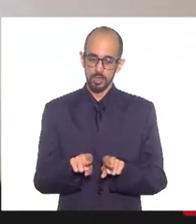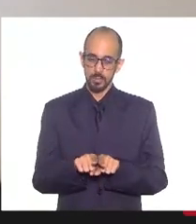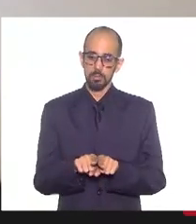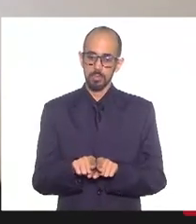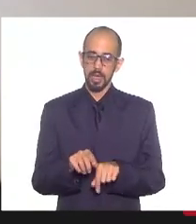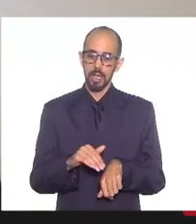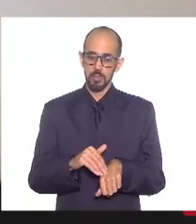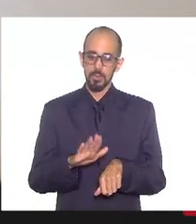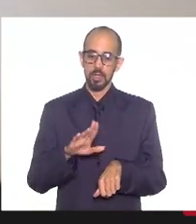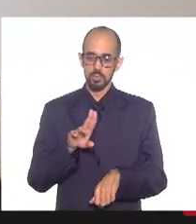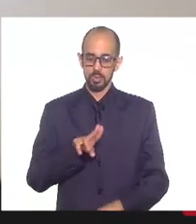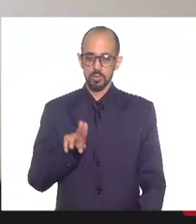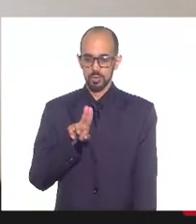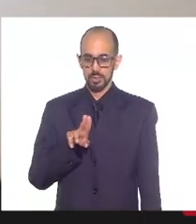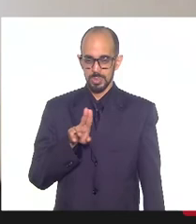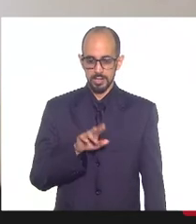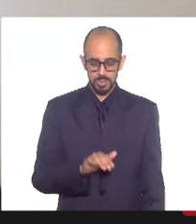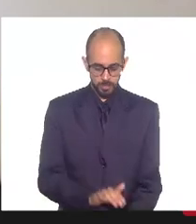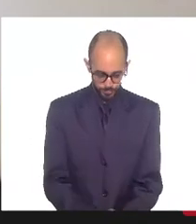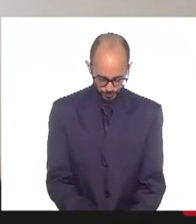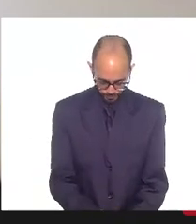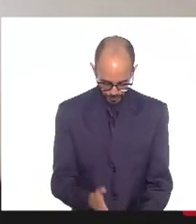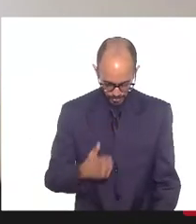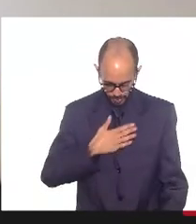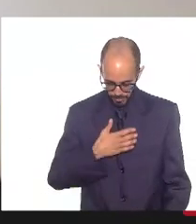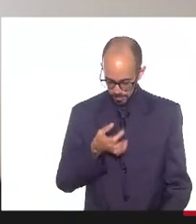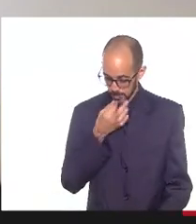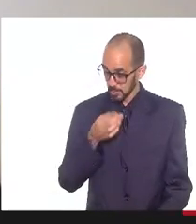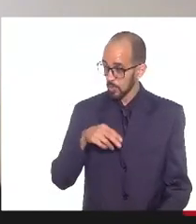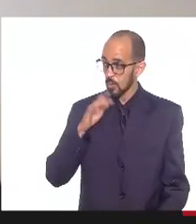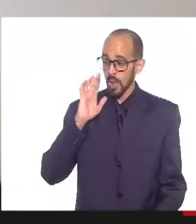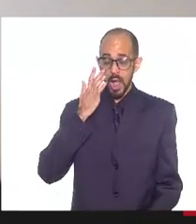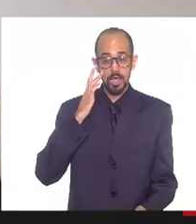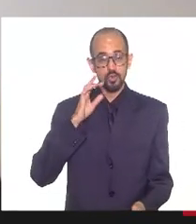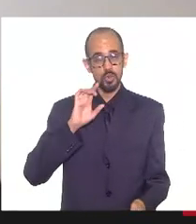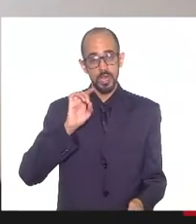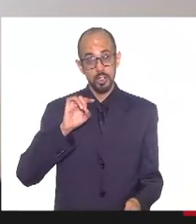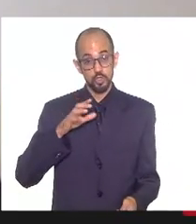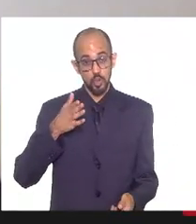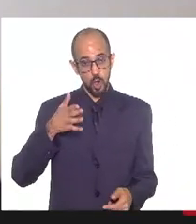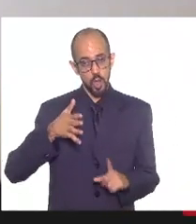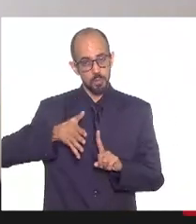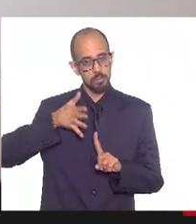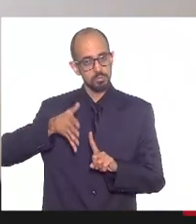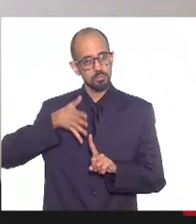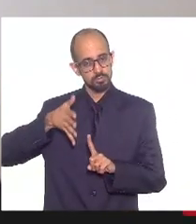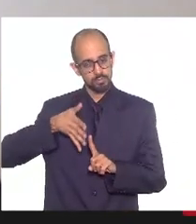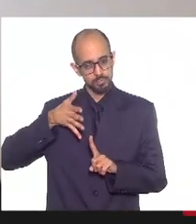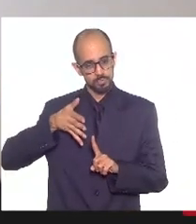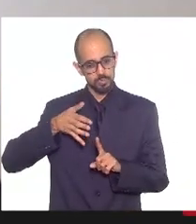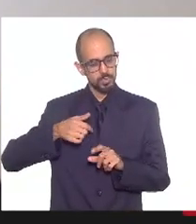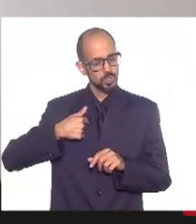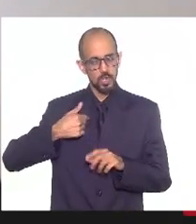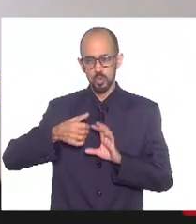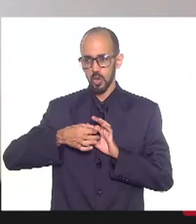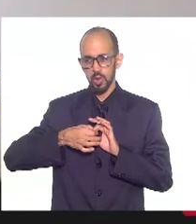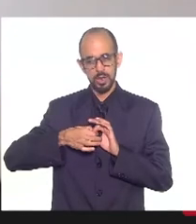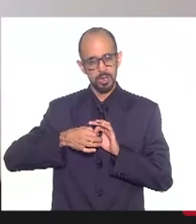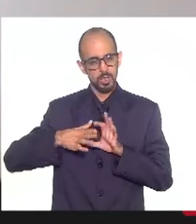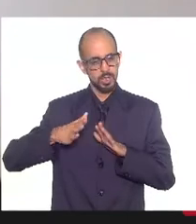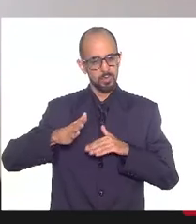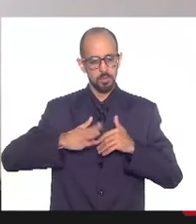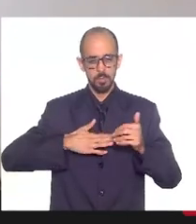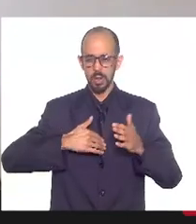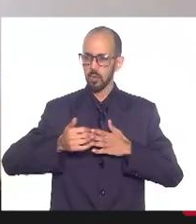oferta. Eu acho que era isso que eu queria contribuir hoje para o debate e me coloco à disposição para os